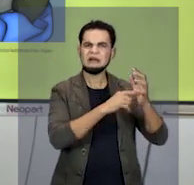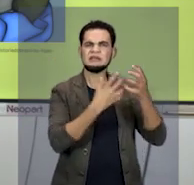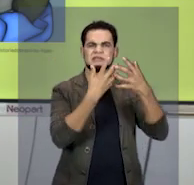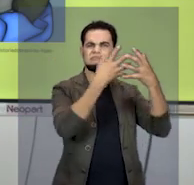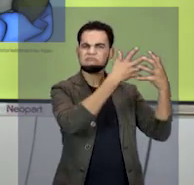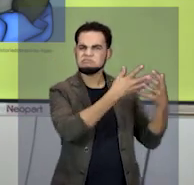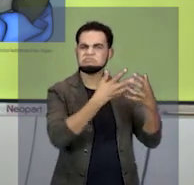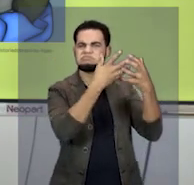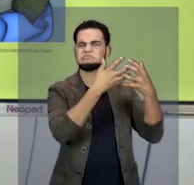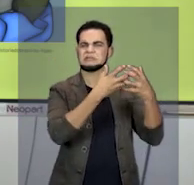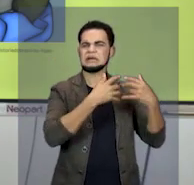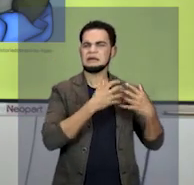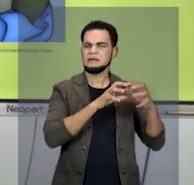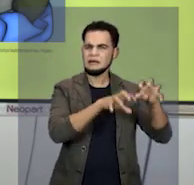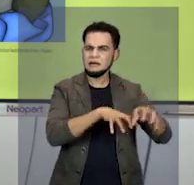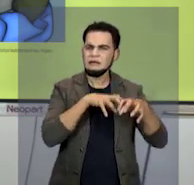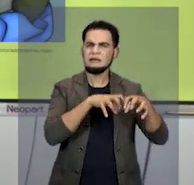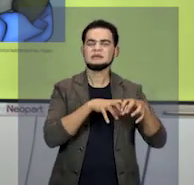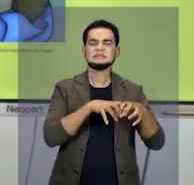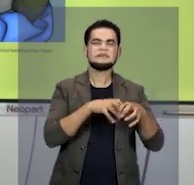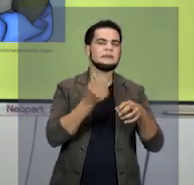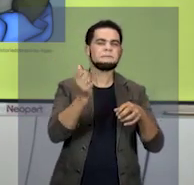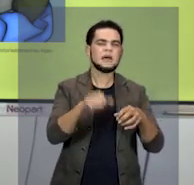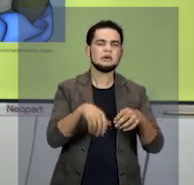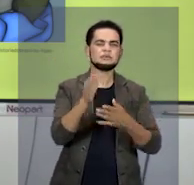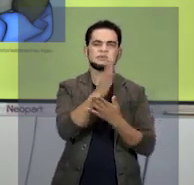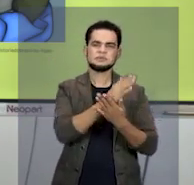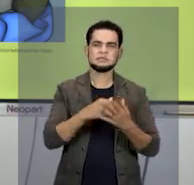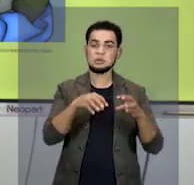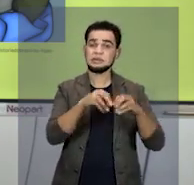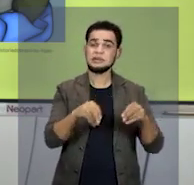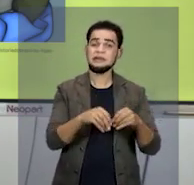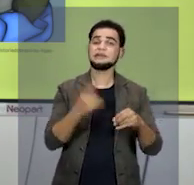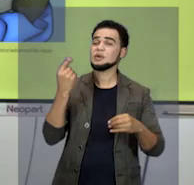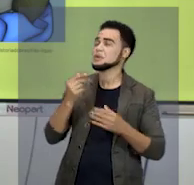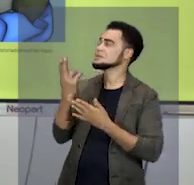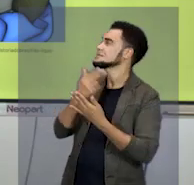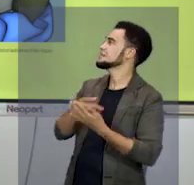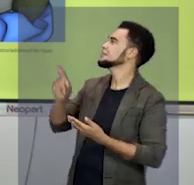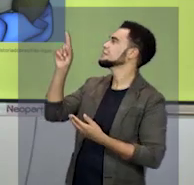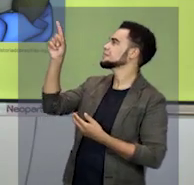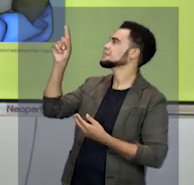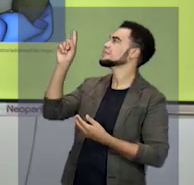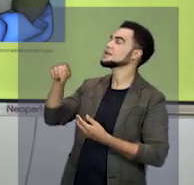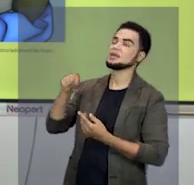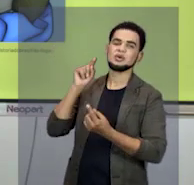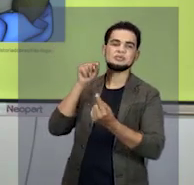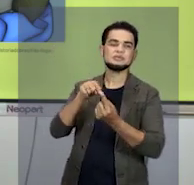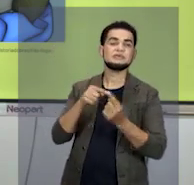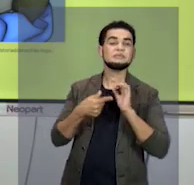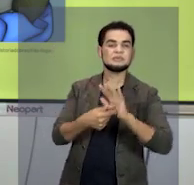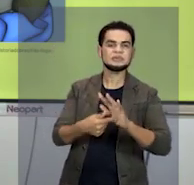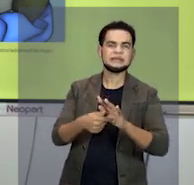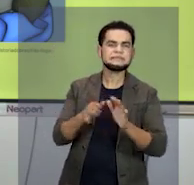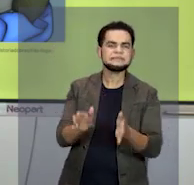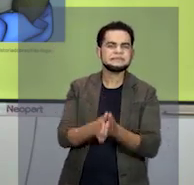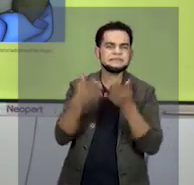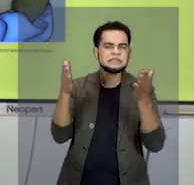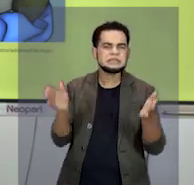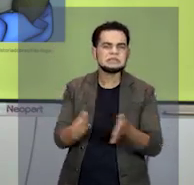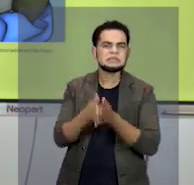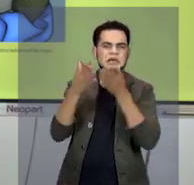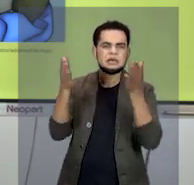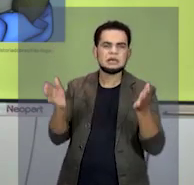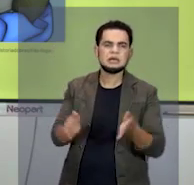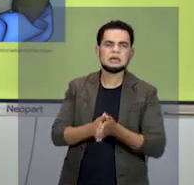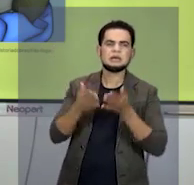fronteiras agrícolas, má distribuição da terra. Então aqui eu trouxe essa imagem justamente para retratar essa miséria